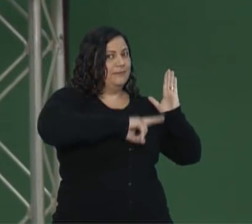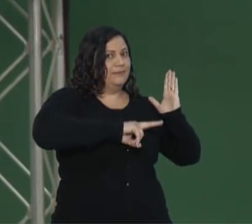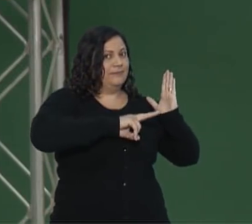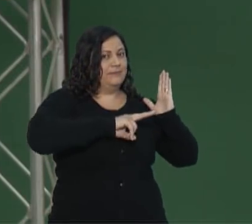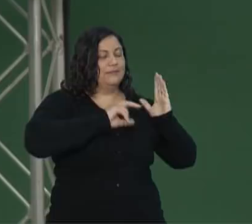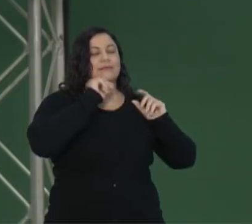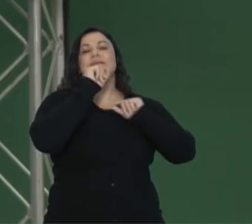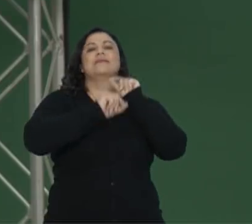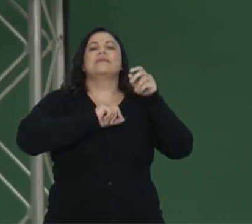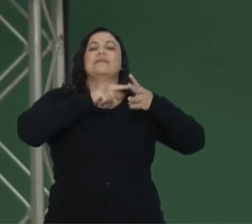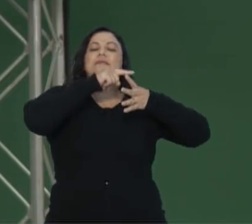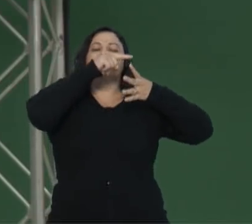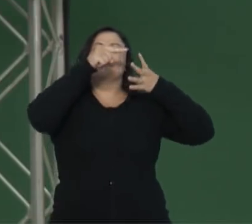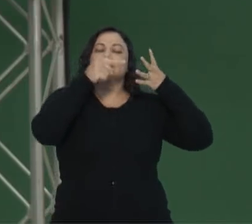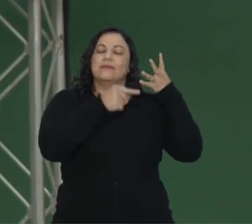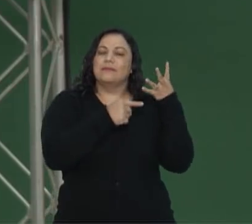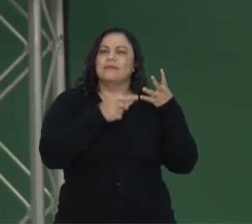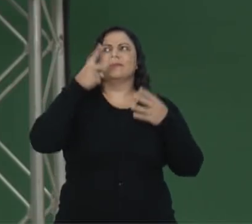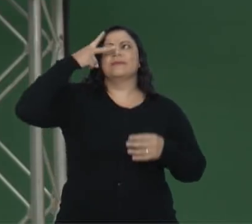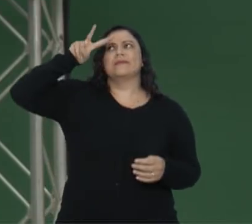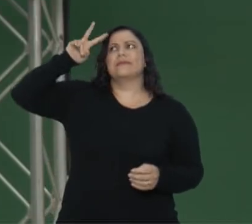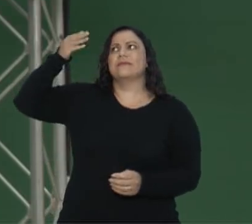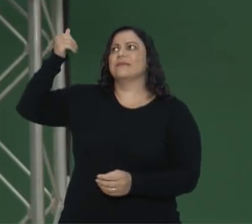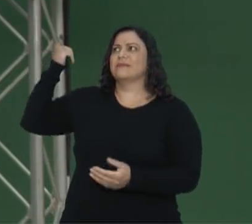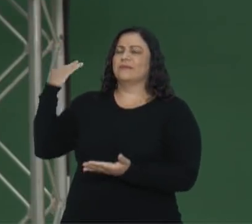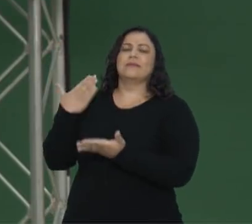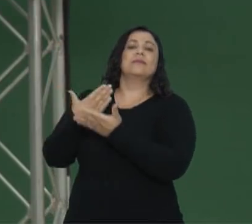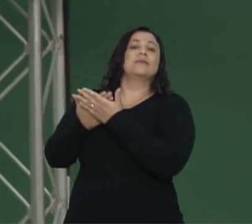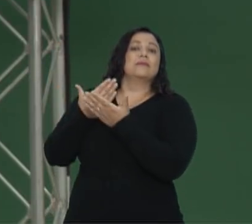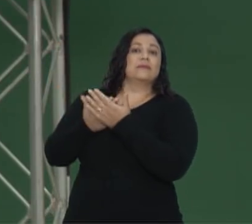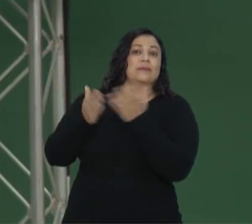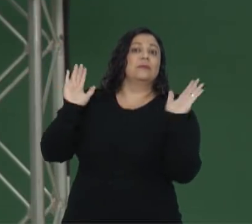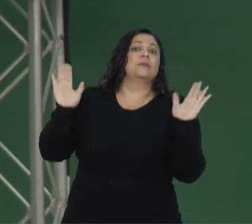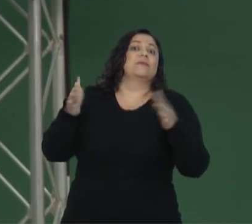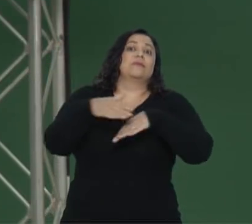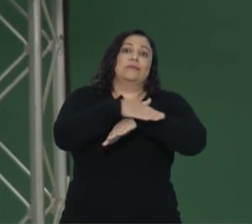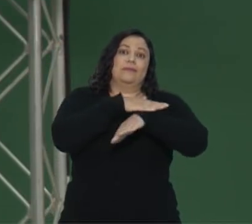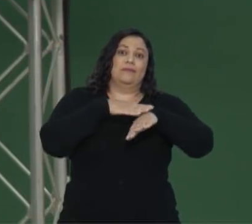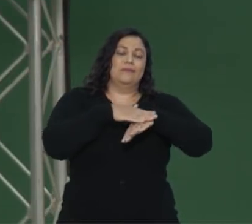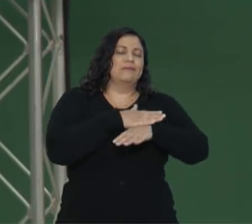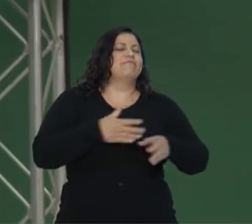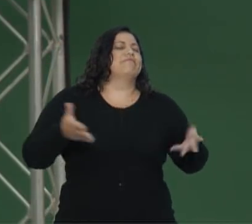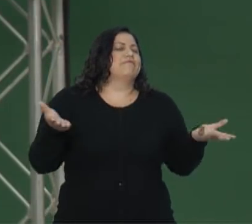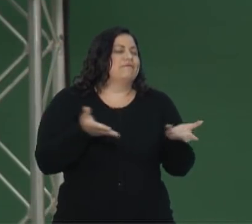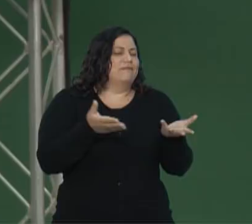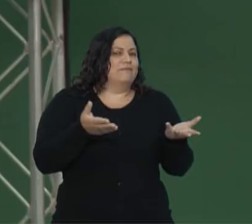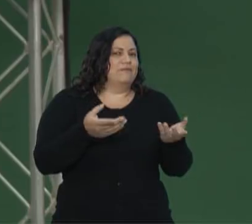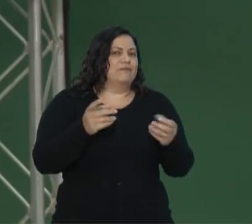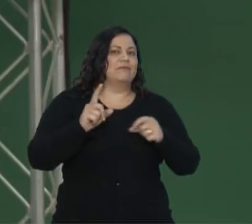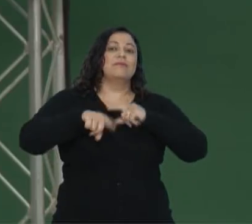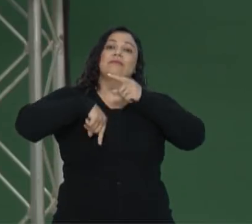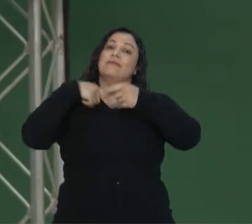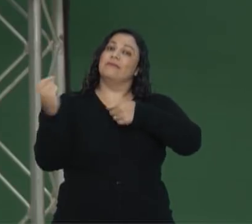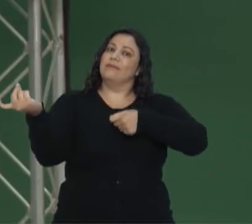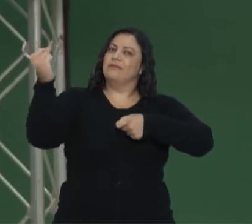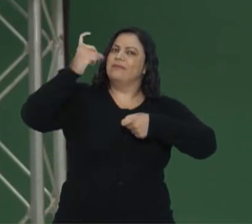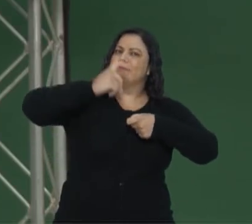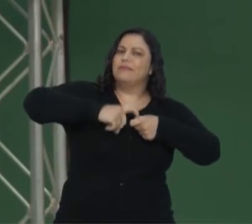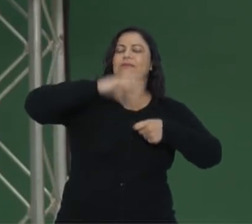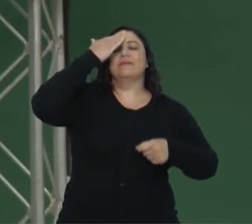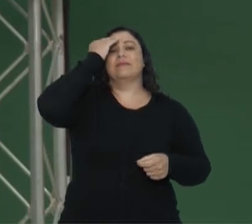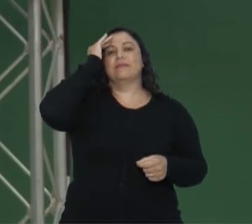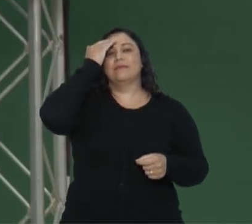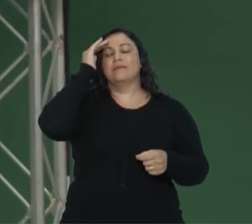situações, relembre a aula passada e o que eu conversei com vocês hoje, e daqui a pouco eu volto para a gente entender quais